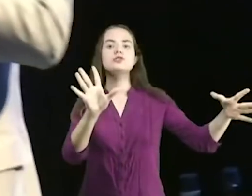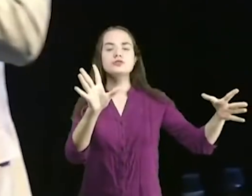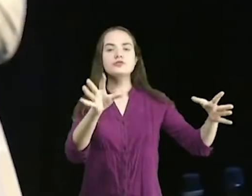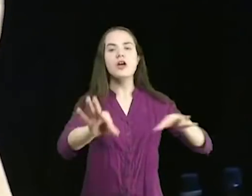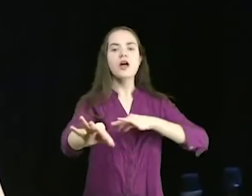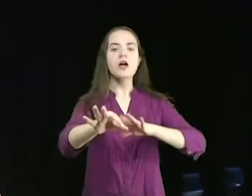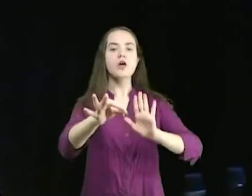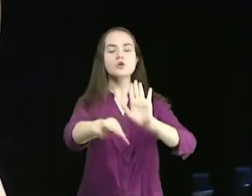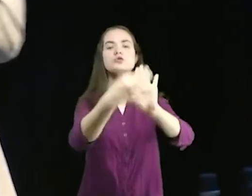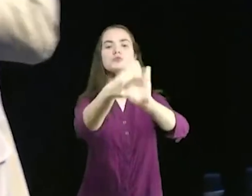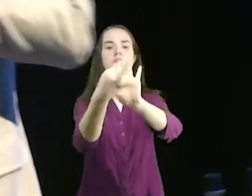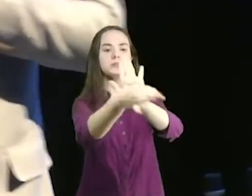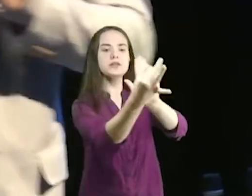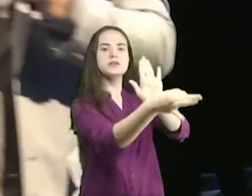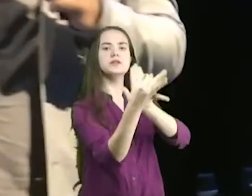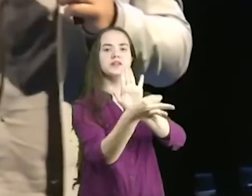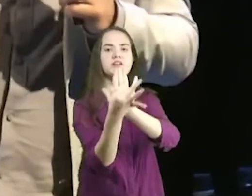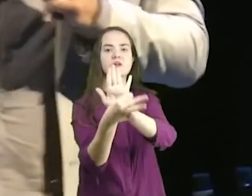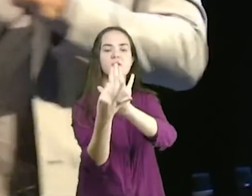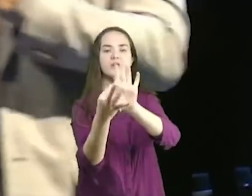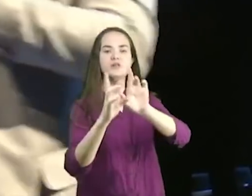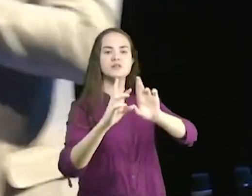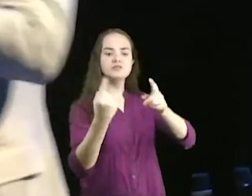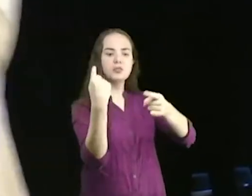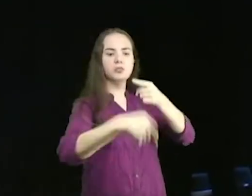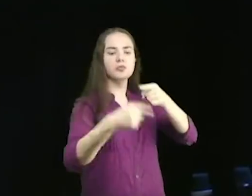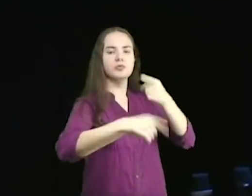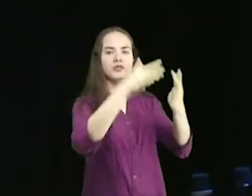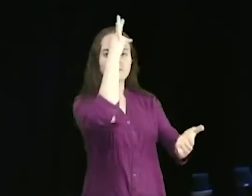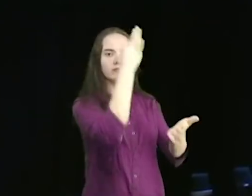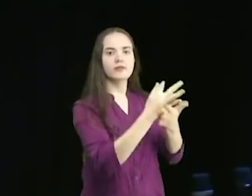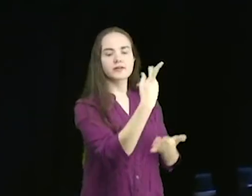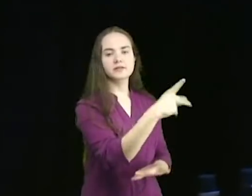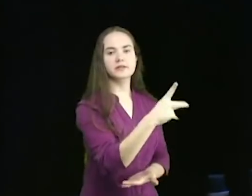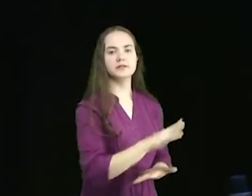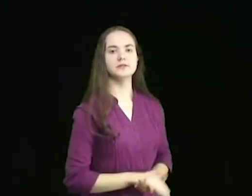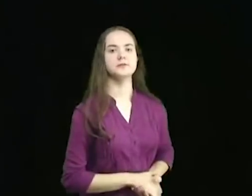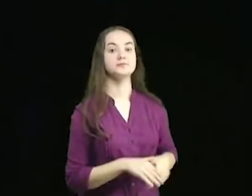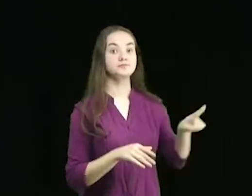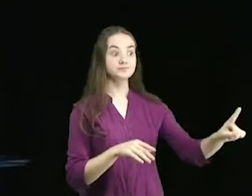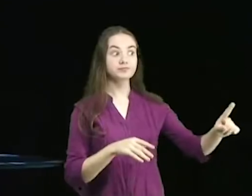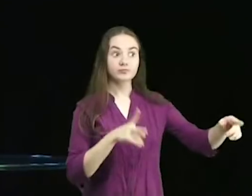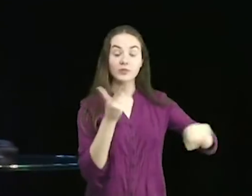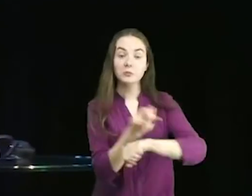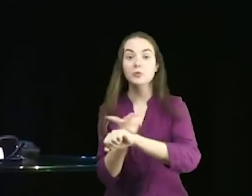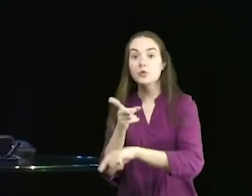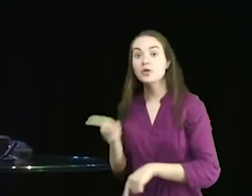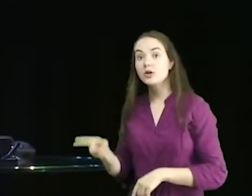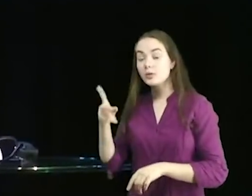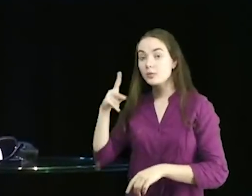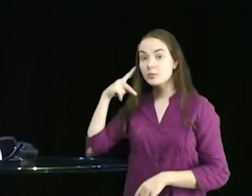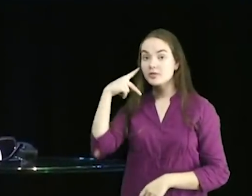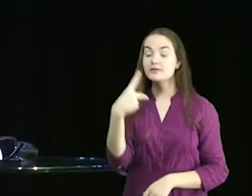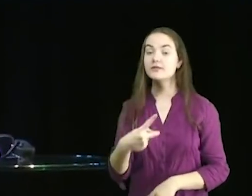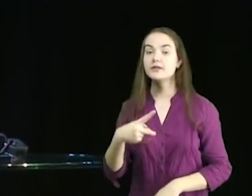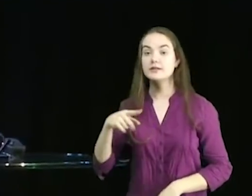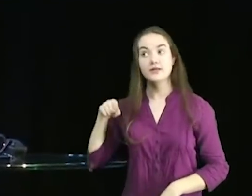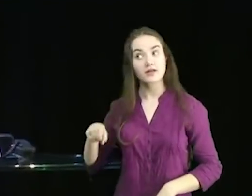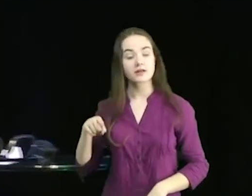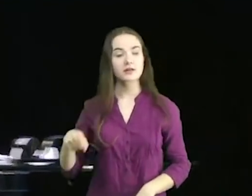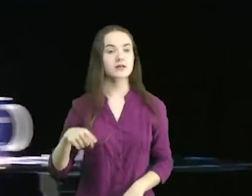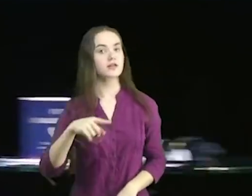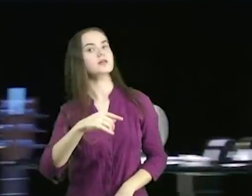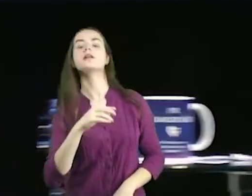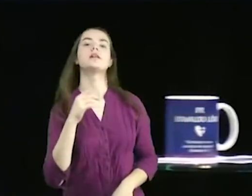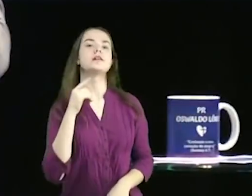opiniões diferentes da fé dela, porque se ela vai buscar o profeta, e o profeta pergunta, o que você tem na sua casa? Ela fala,